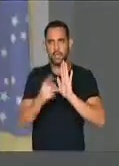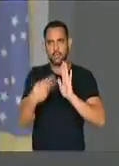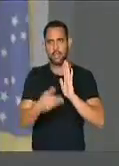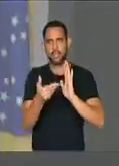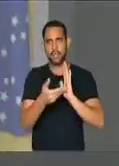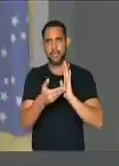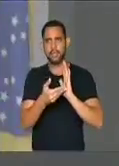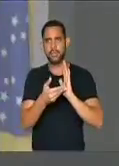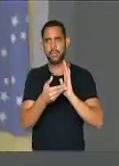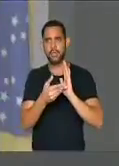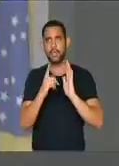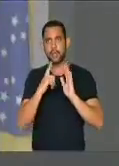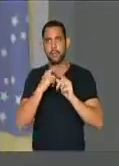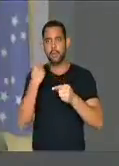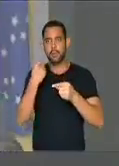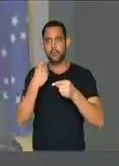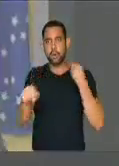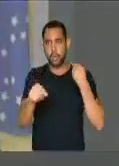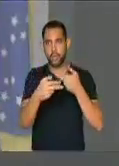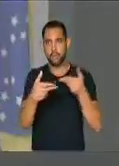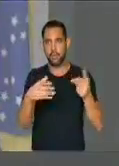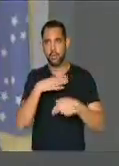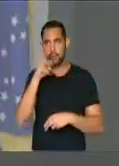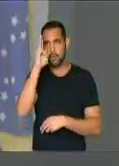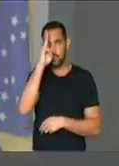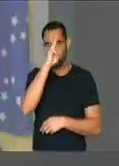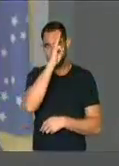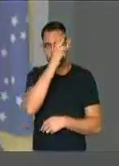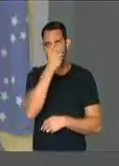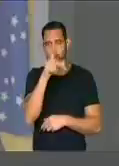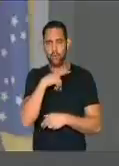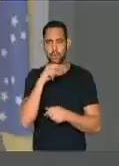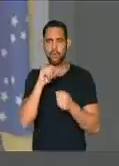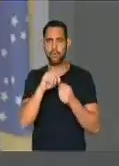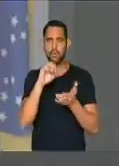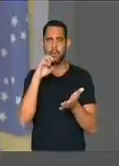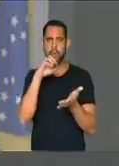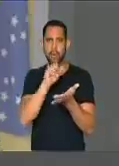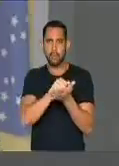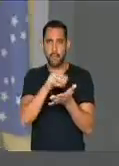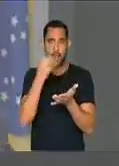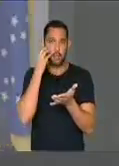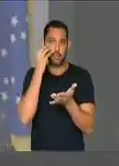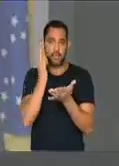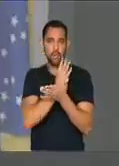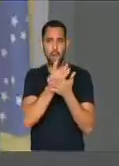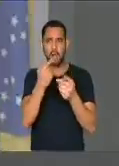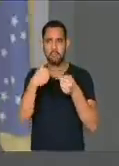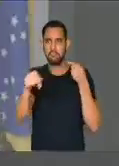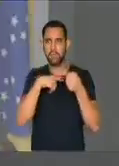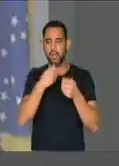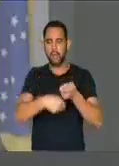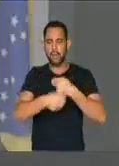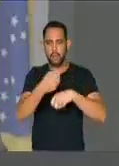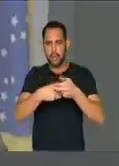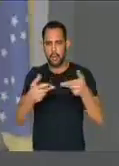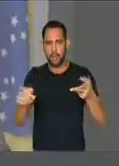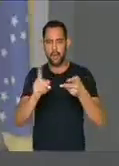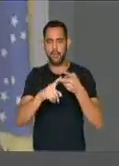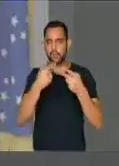casa que literalmente proíbe o Uber e outros aplicativos de transporte, desrespeitando o livre